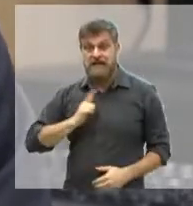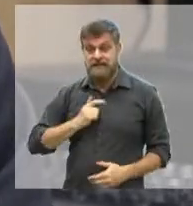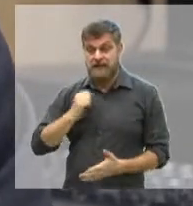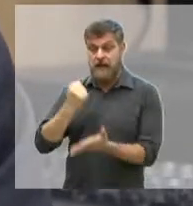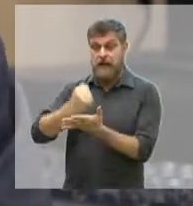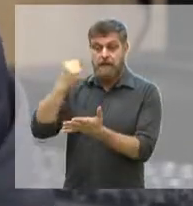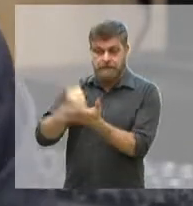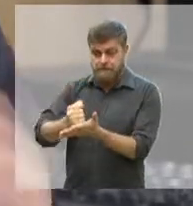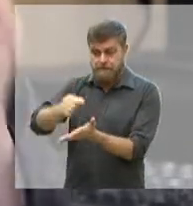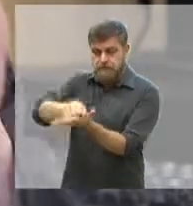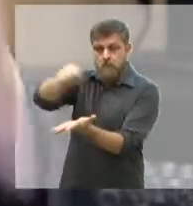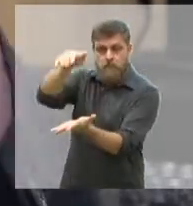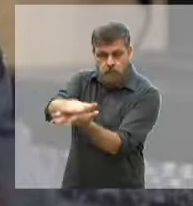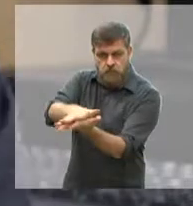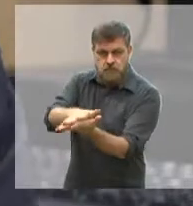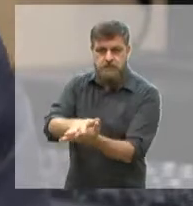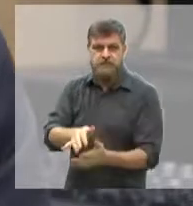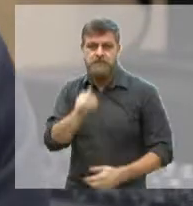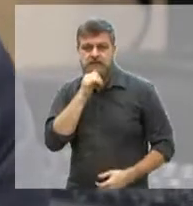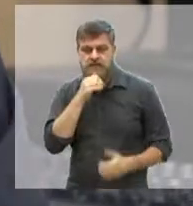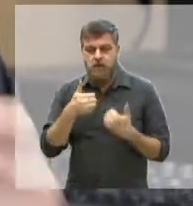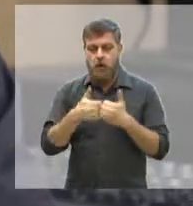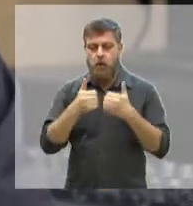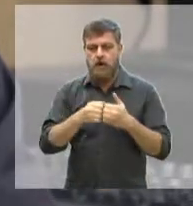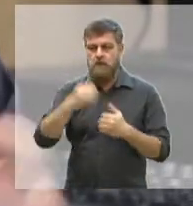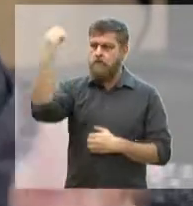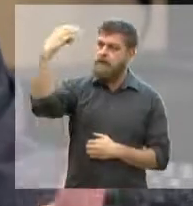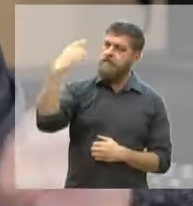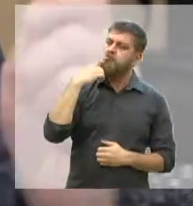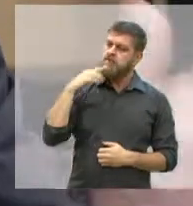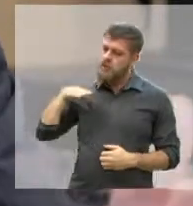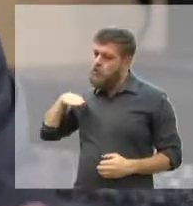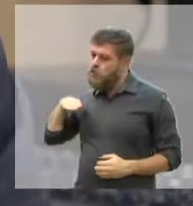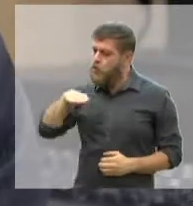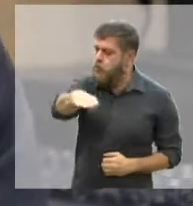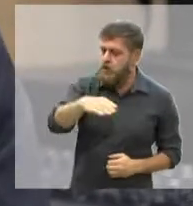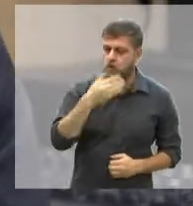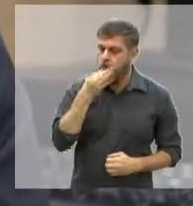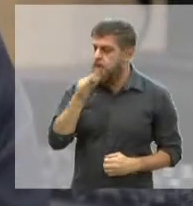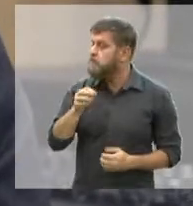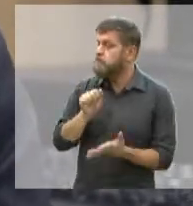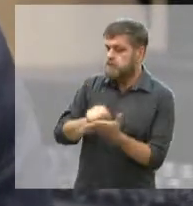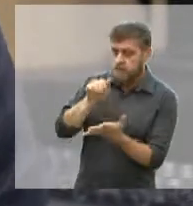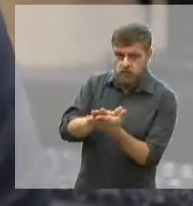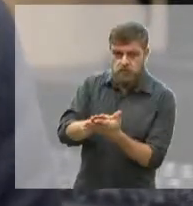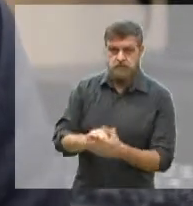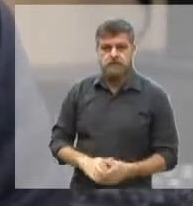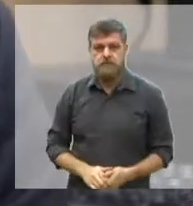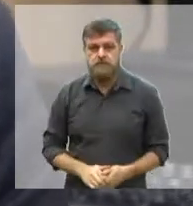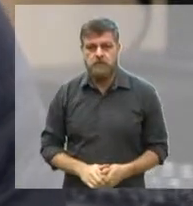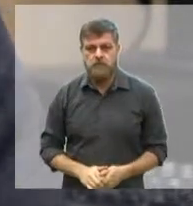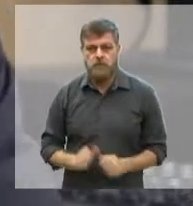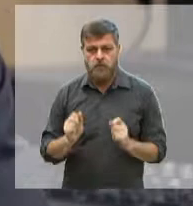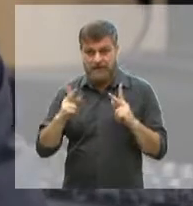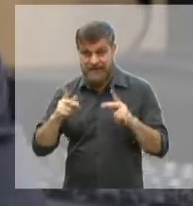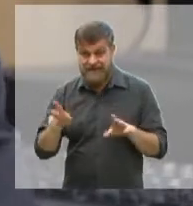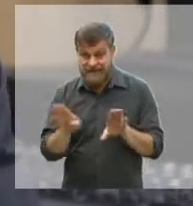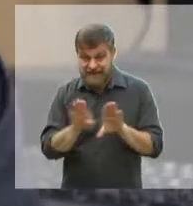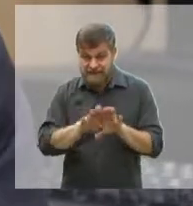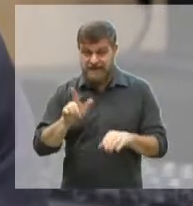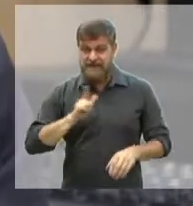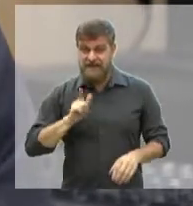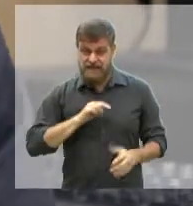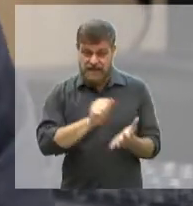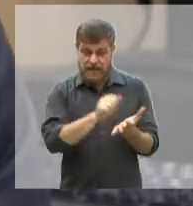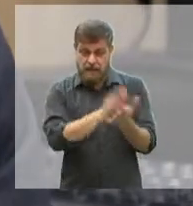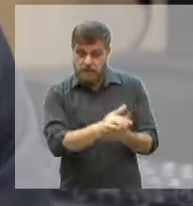Tá? Então o ônibus vai lá, fura um sinal vermelho. Vai ser multado, o fiscal viu, pum. Beleza, essa parte legal. Mas tem uma outra